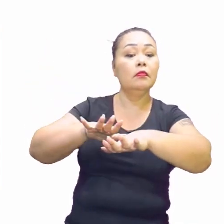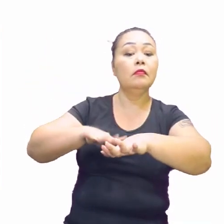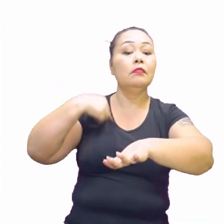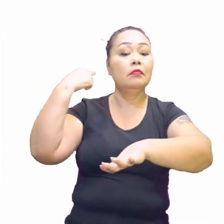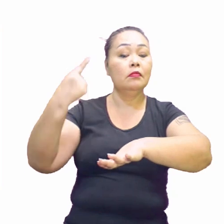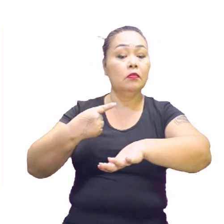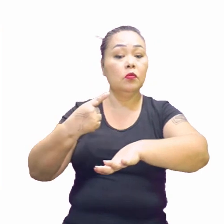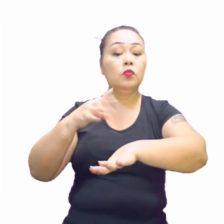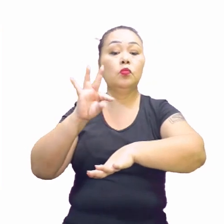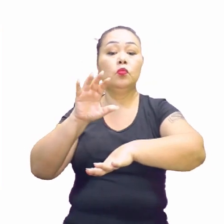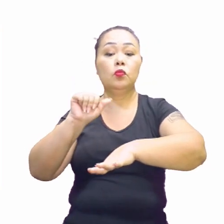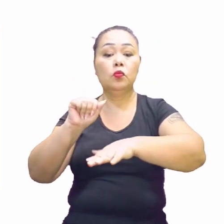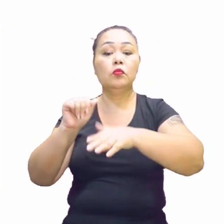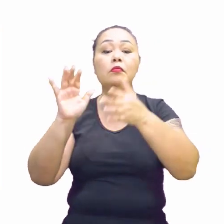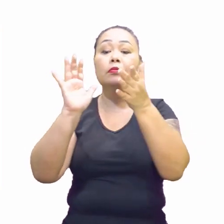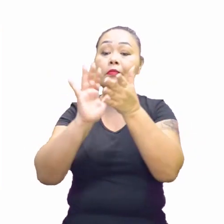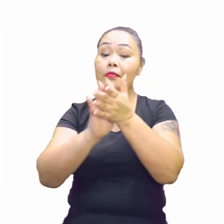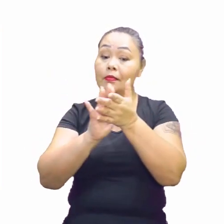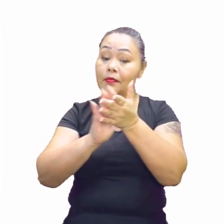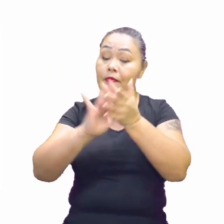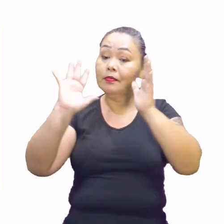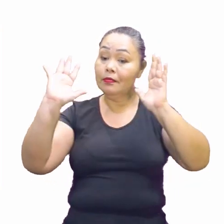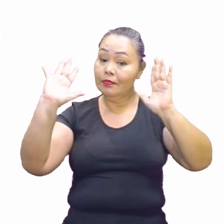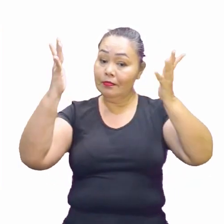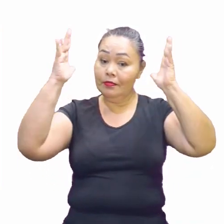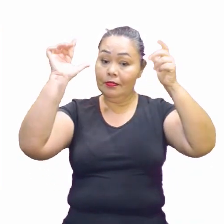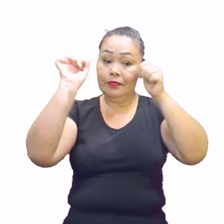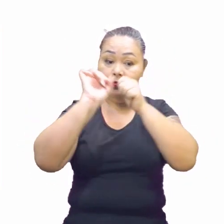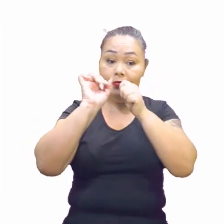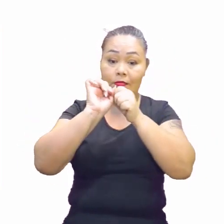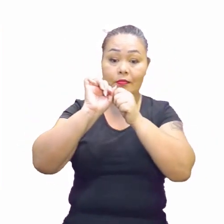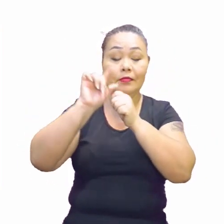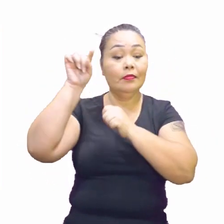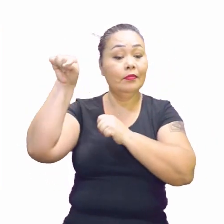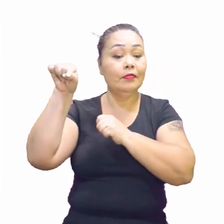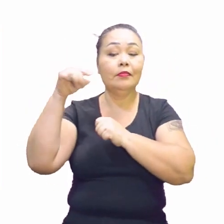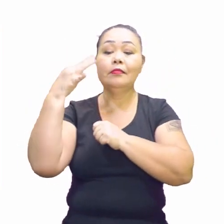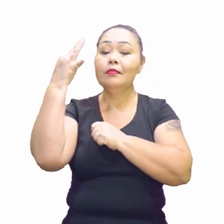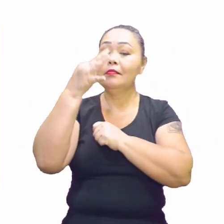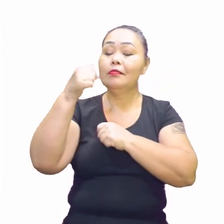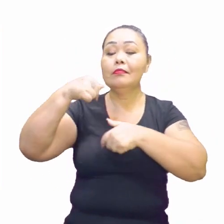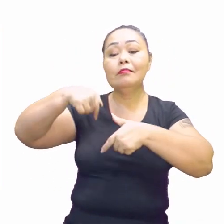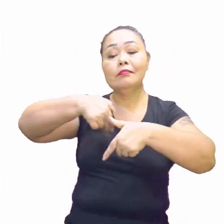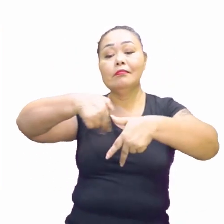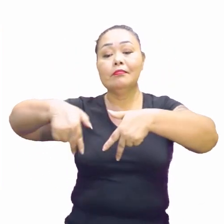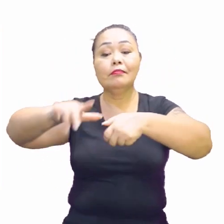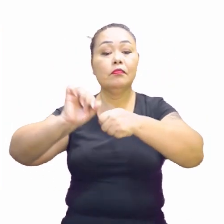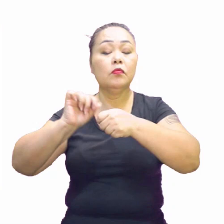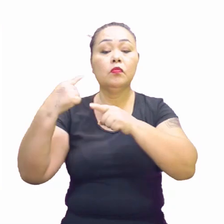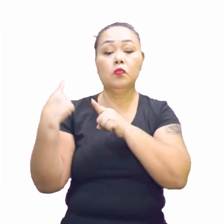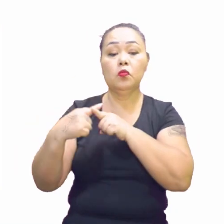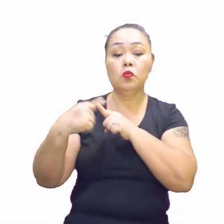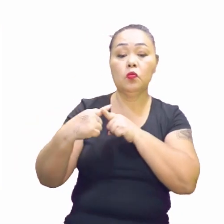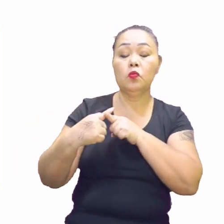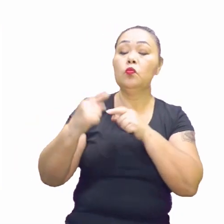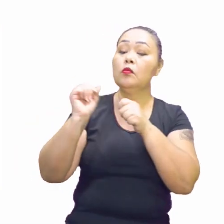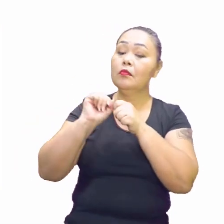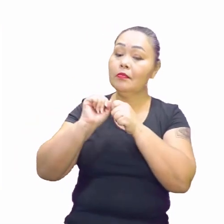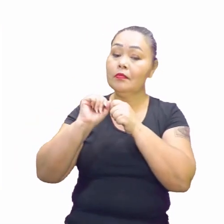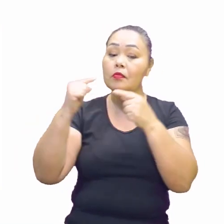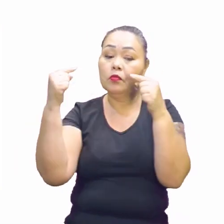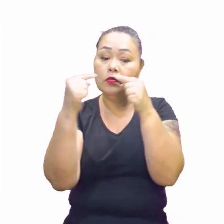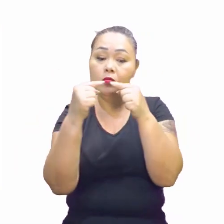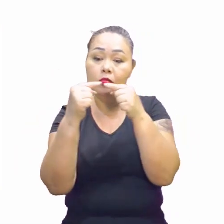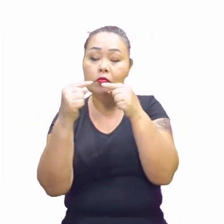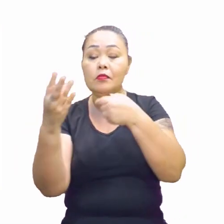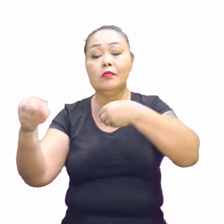multidão de fanáticos torcedores aplaudiram a linda jogada. Por que ficou no plural? Porque está fazendo